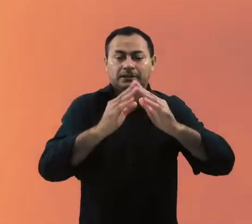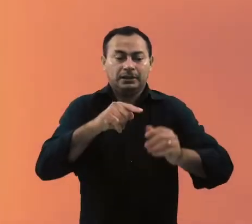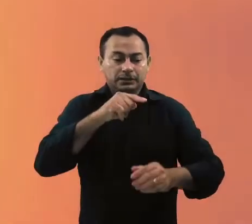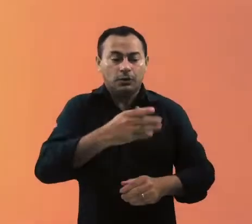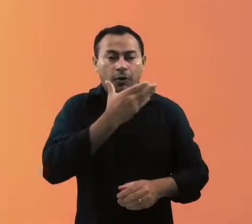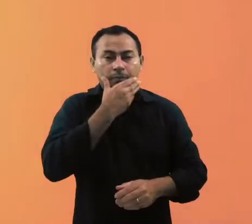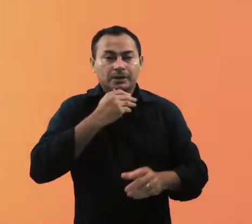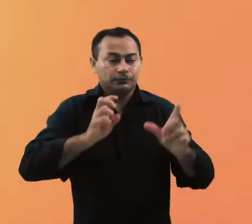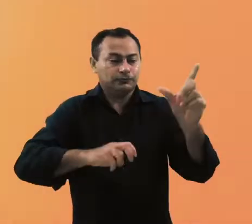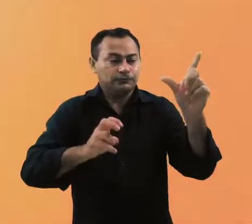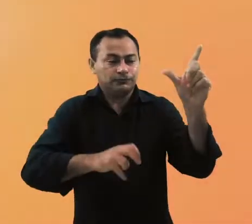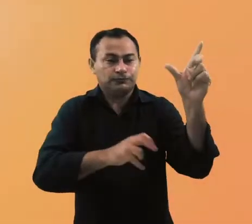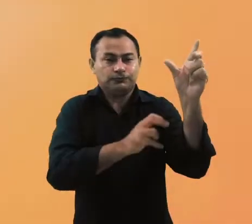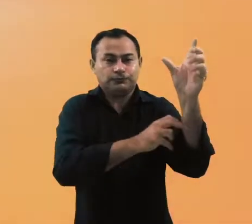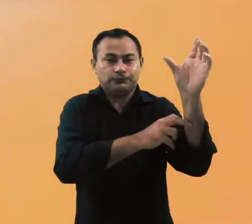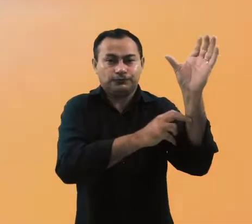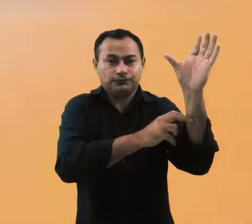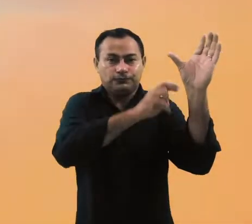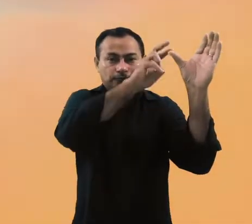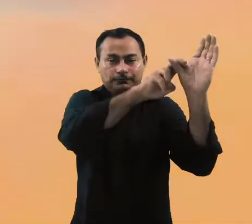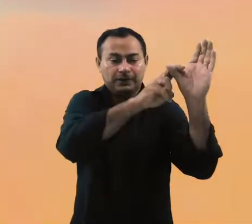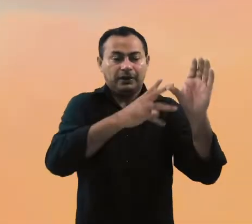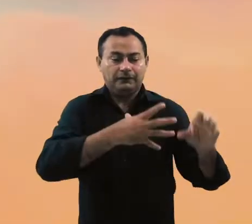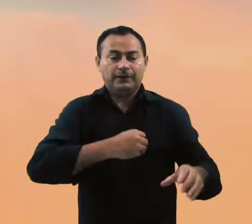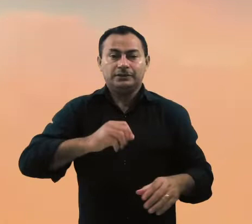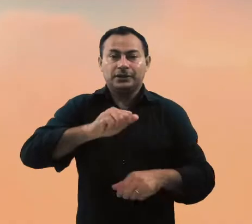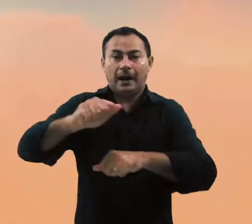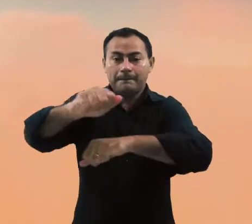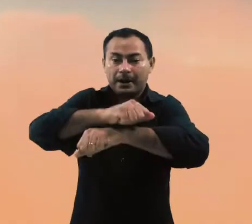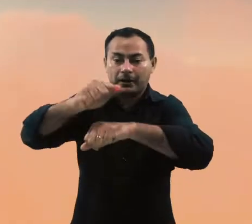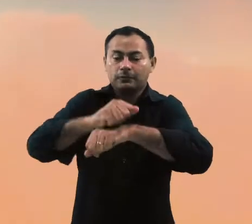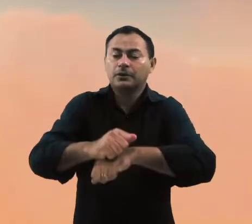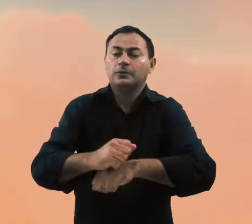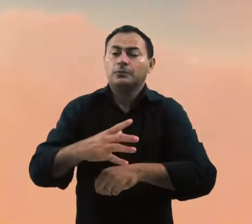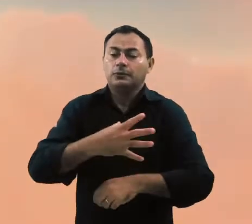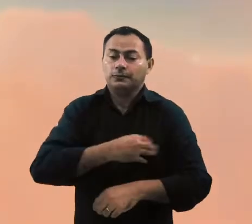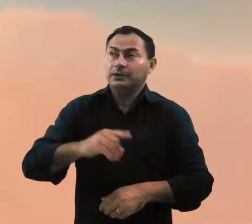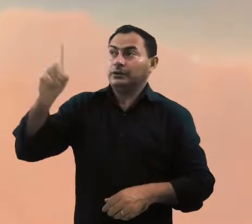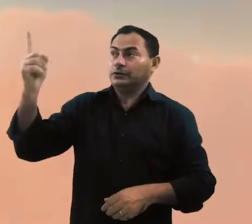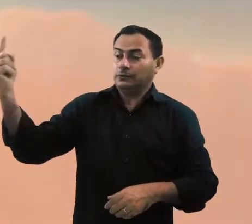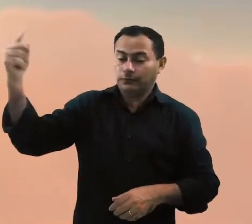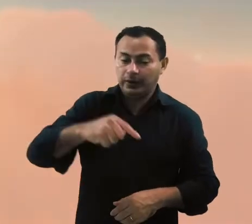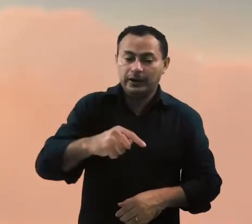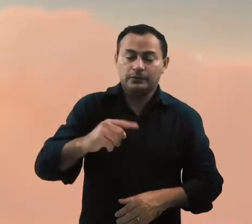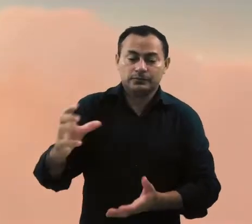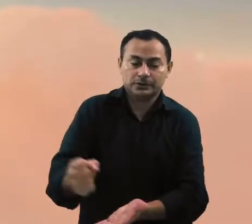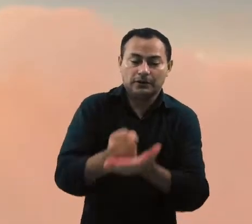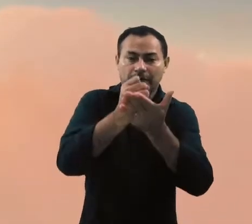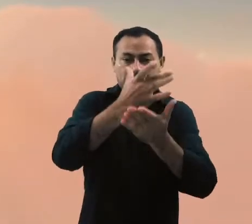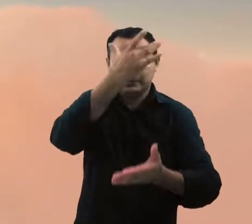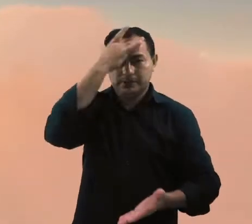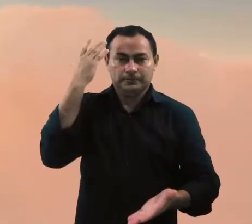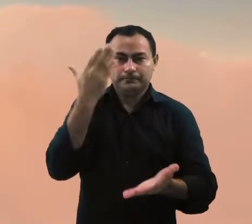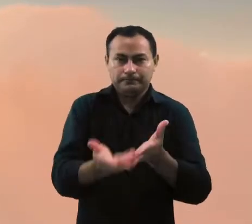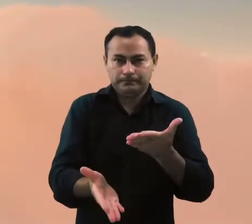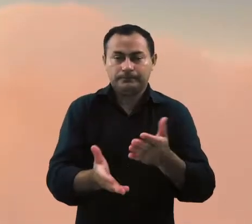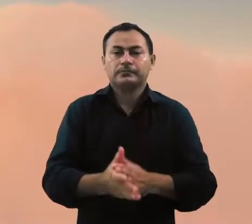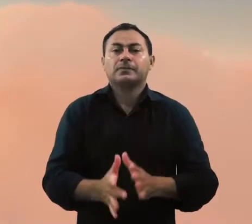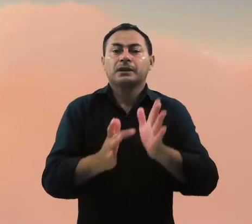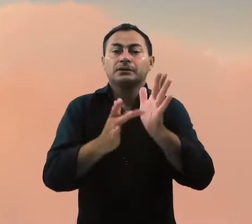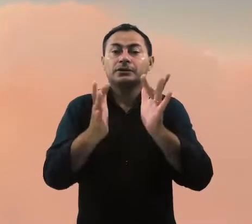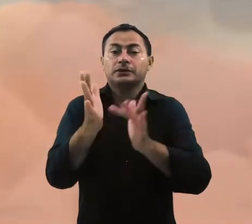casa porque senão homem também é filho de Abraão pois o Filho do homem veio buscar e salvar o que estava perdido